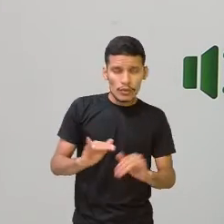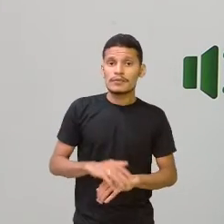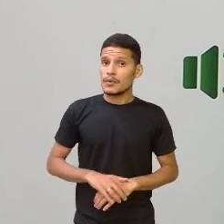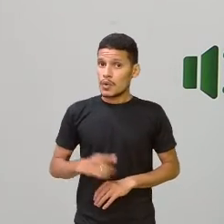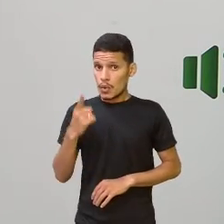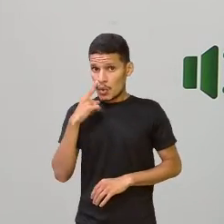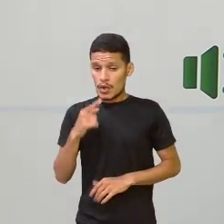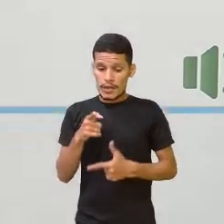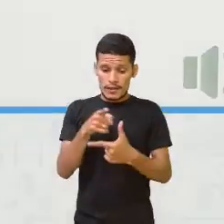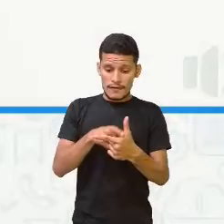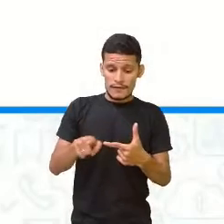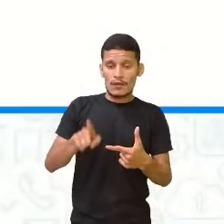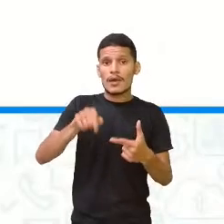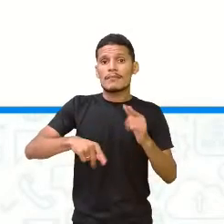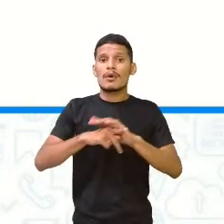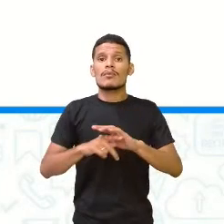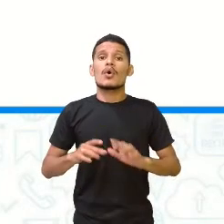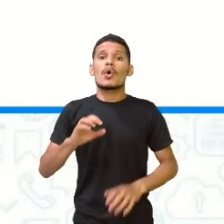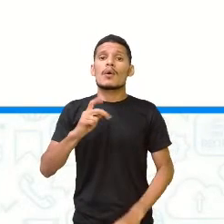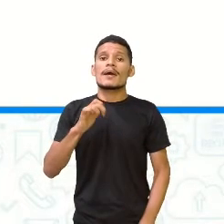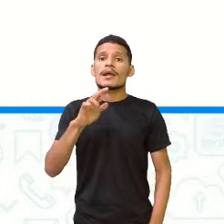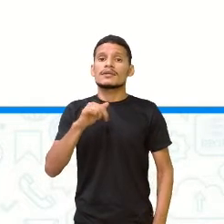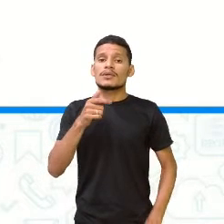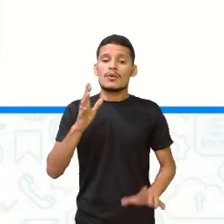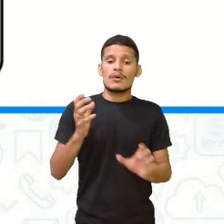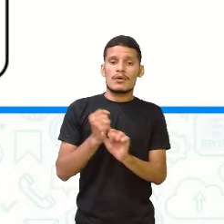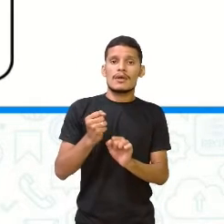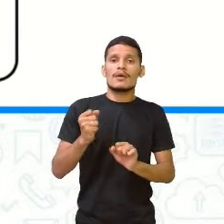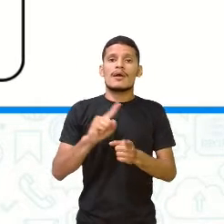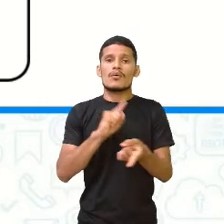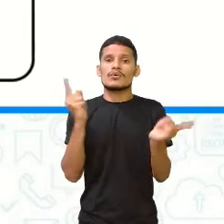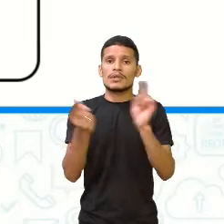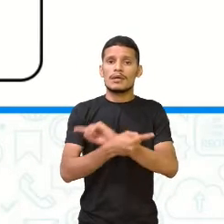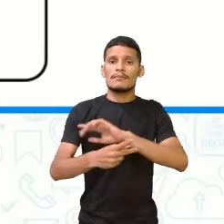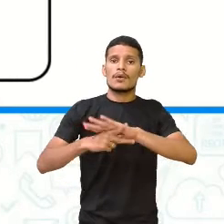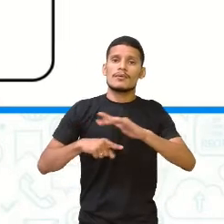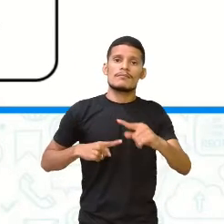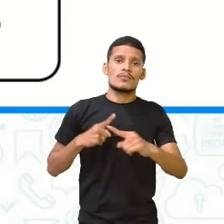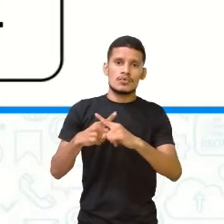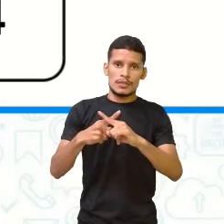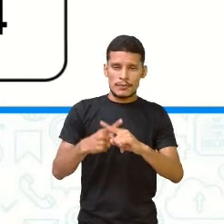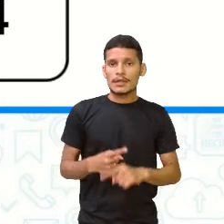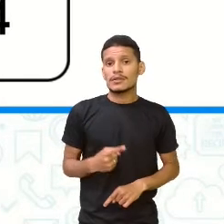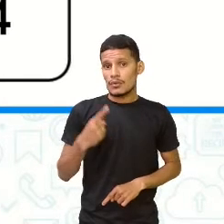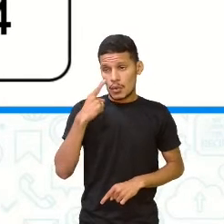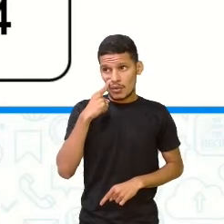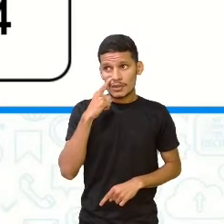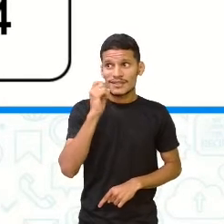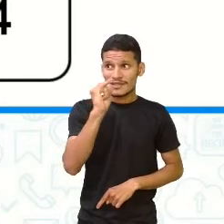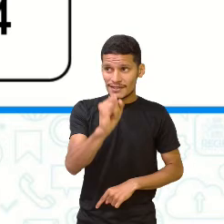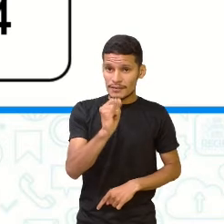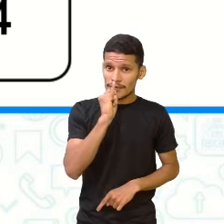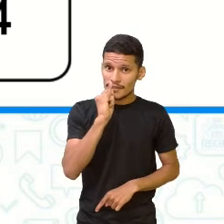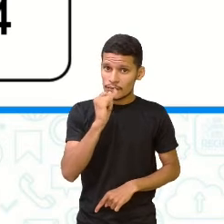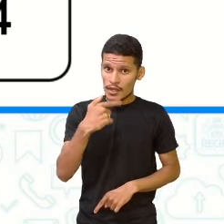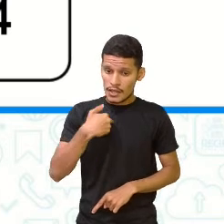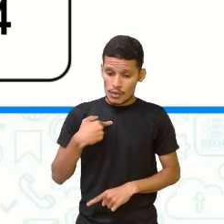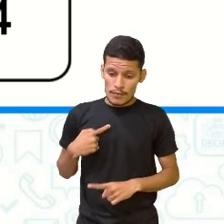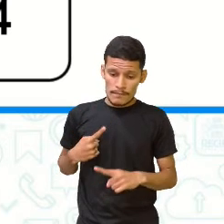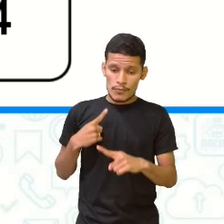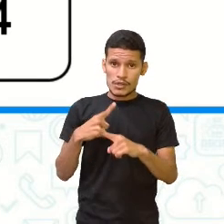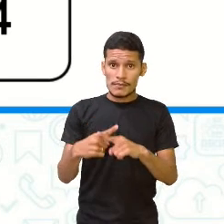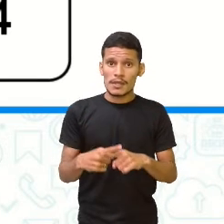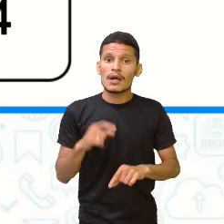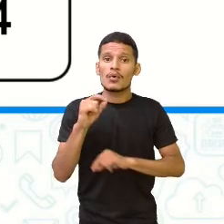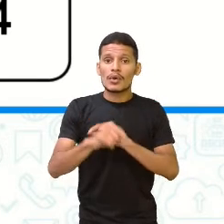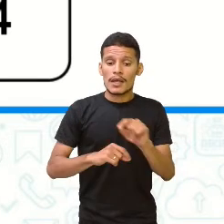A divisão é uma operação inversa da multiplicação. Olha, se eu multiplicar o